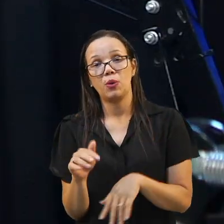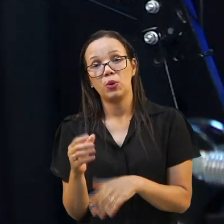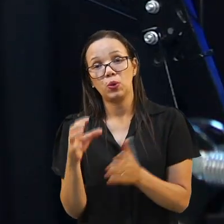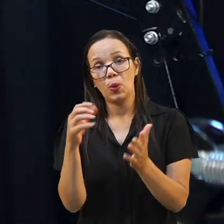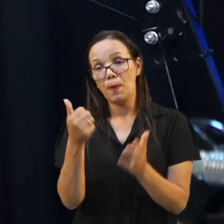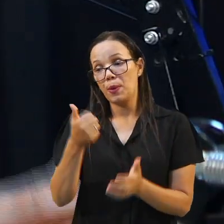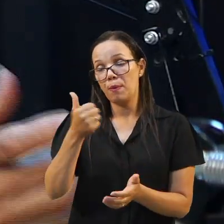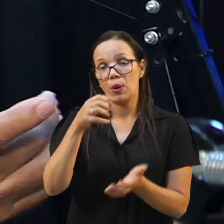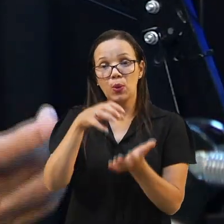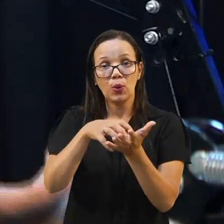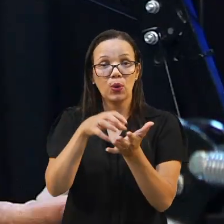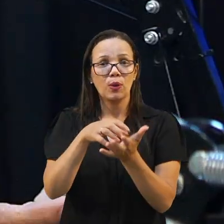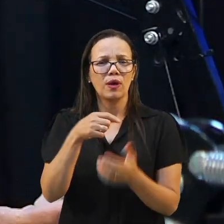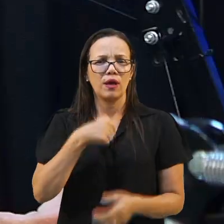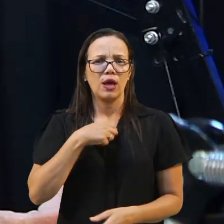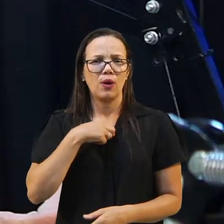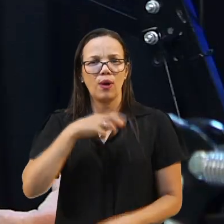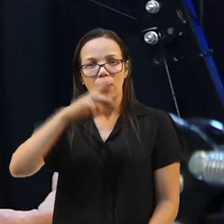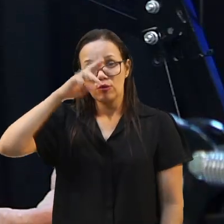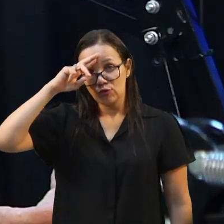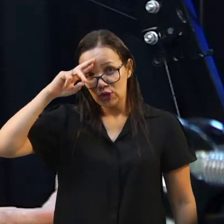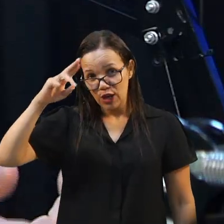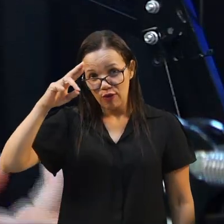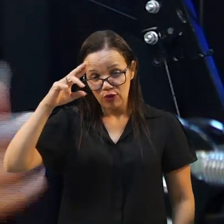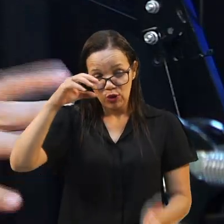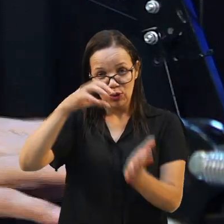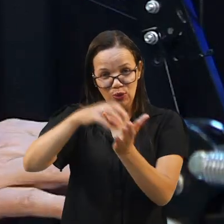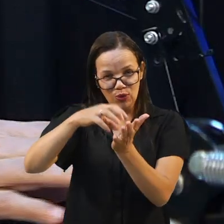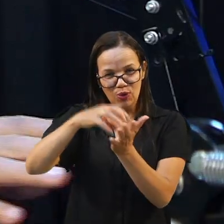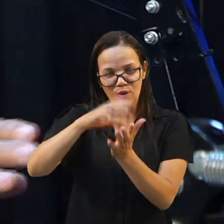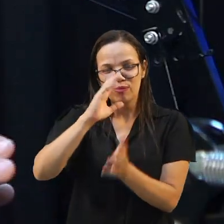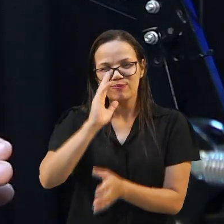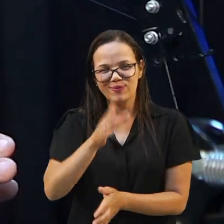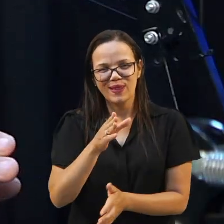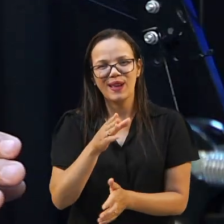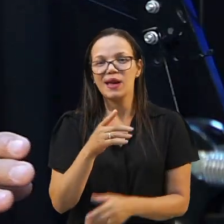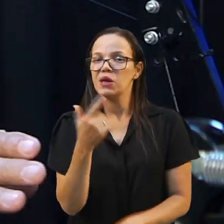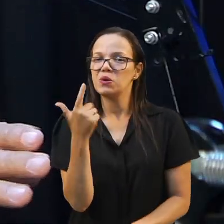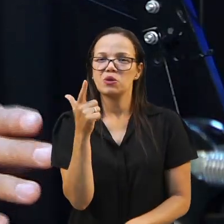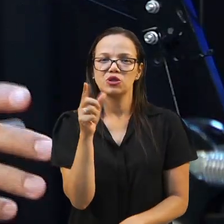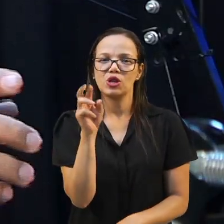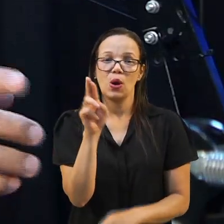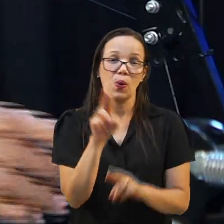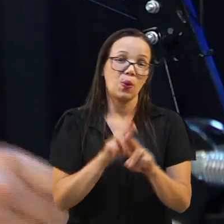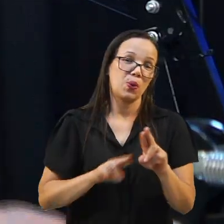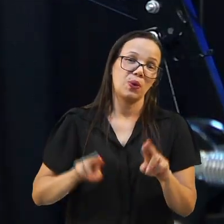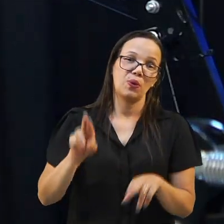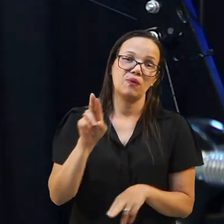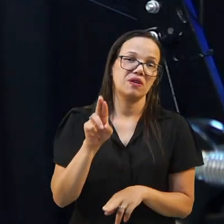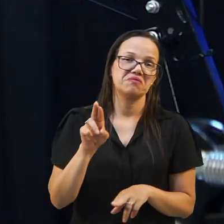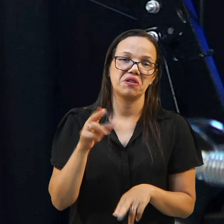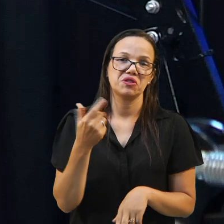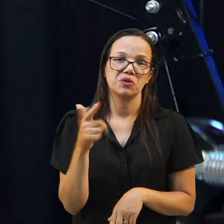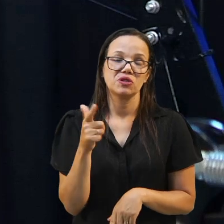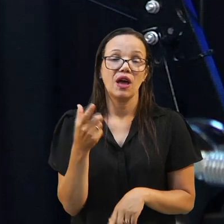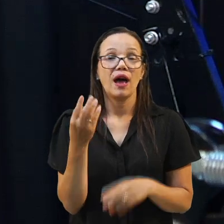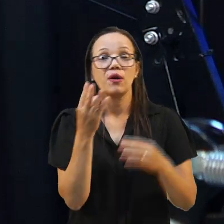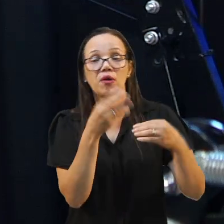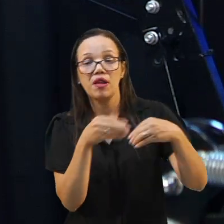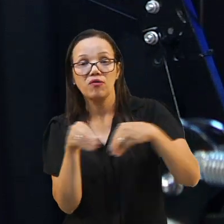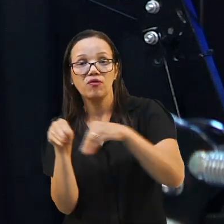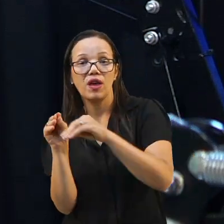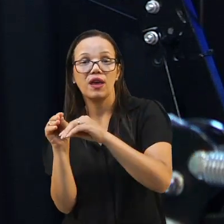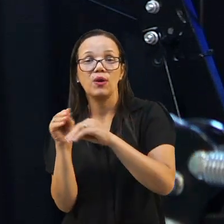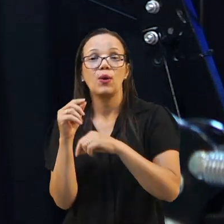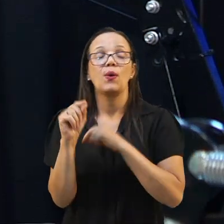turma, eu era chefe de departamento, ainda não existia a universidade, e eu levei ao diretor,